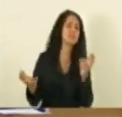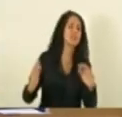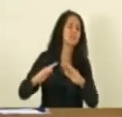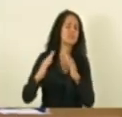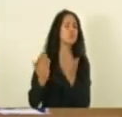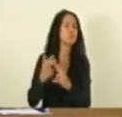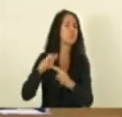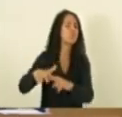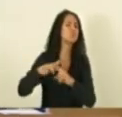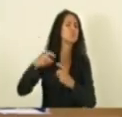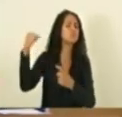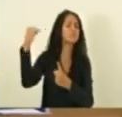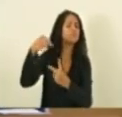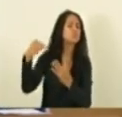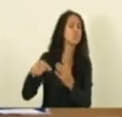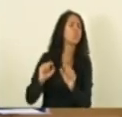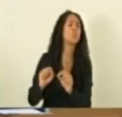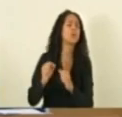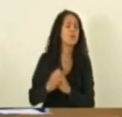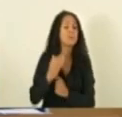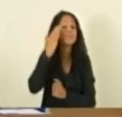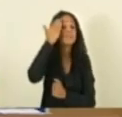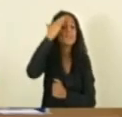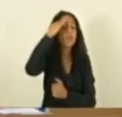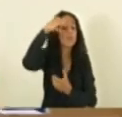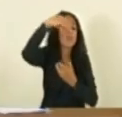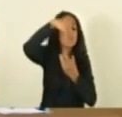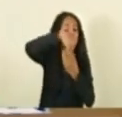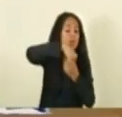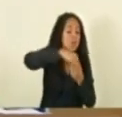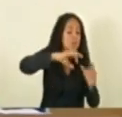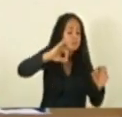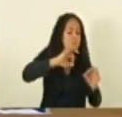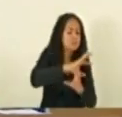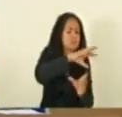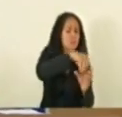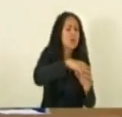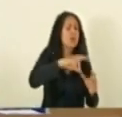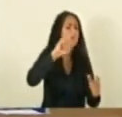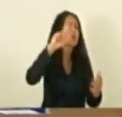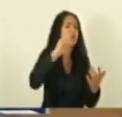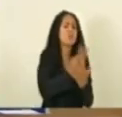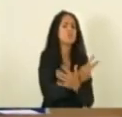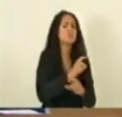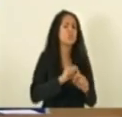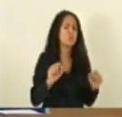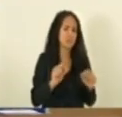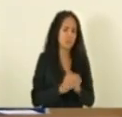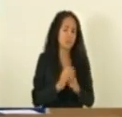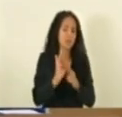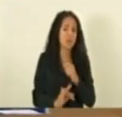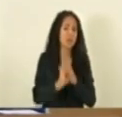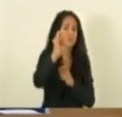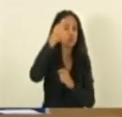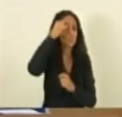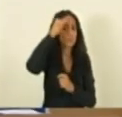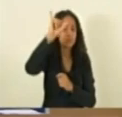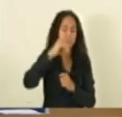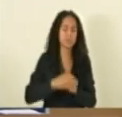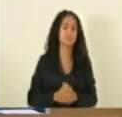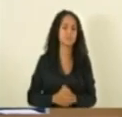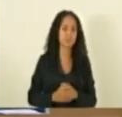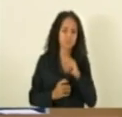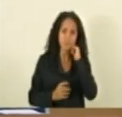precisa ter, entender o que está acontecendo para que essas coisas não ocorram novamente. E o que